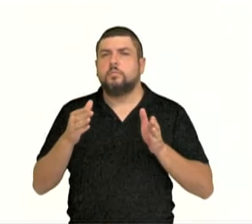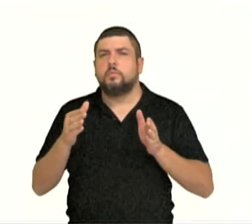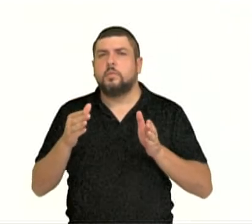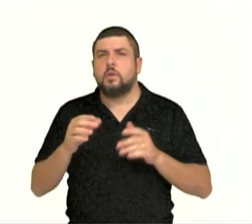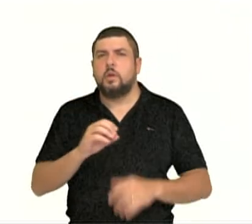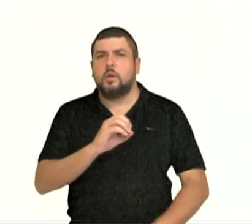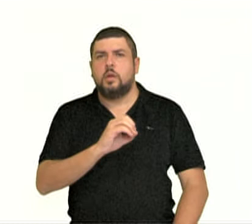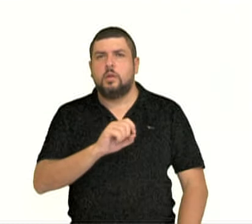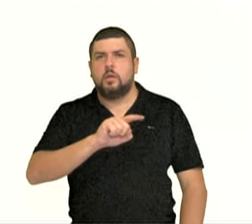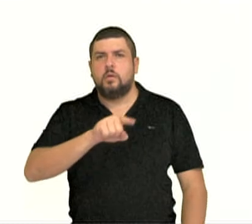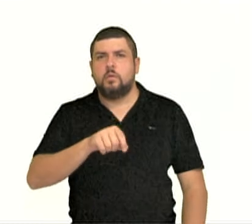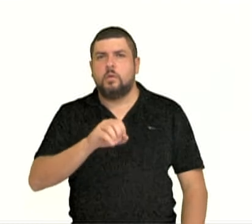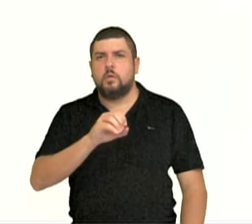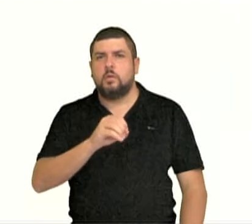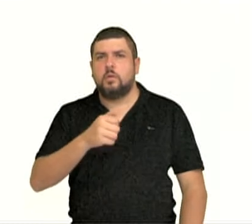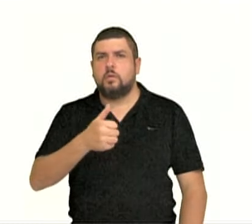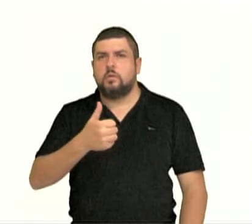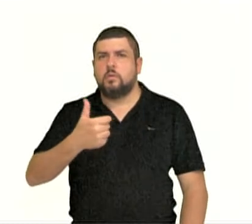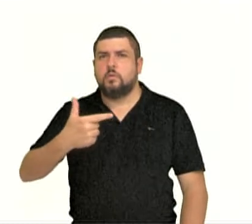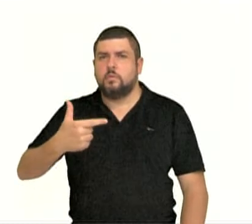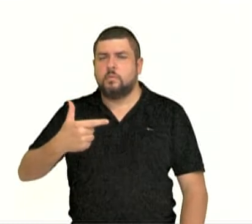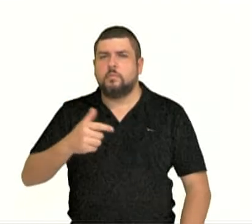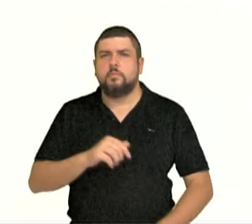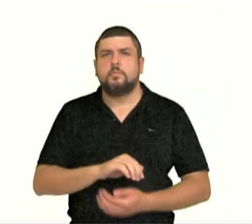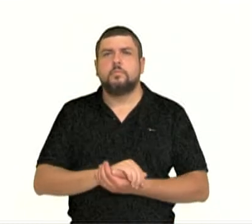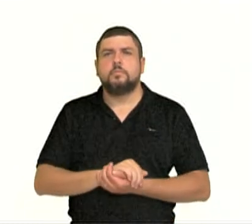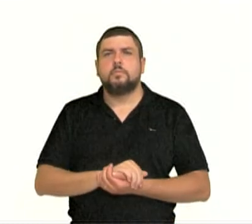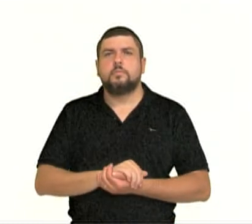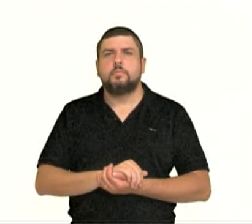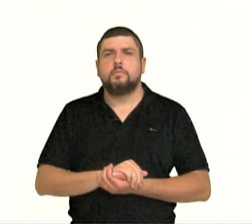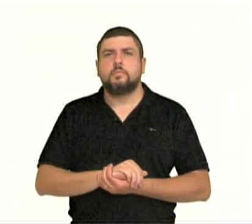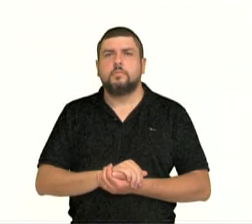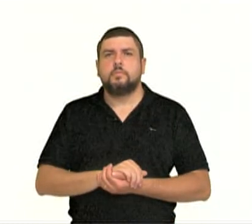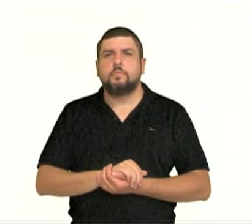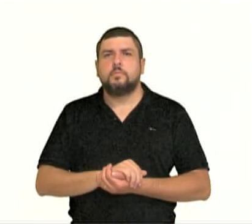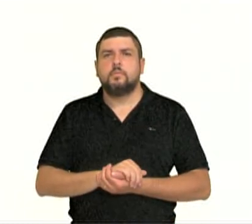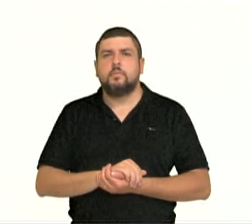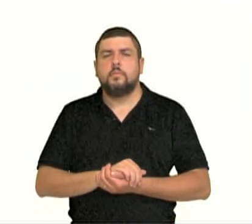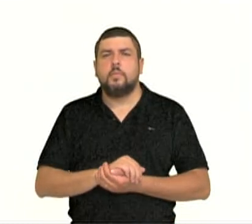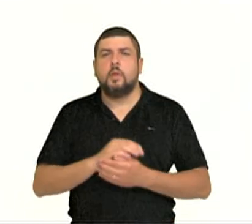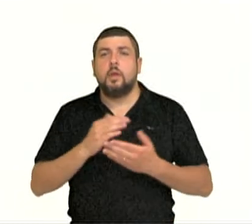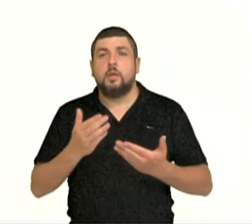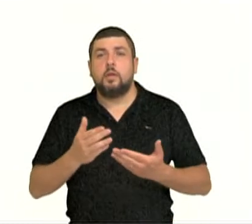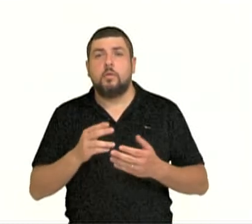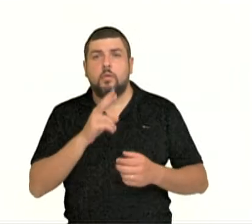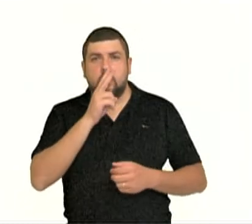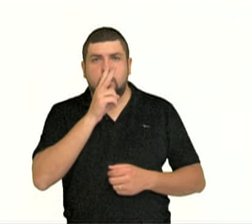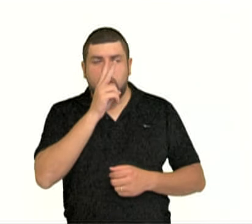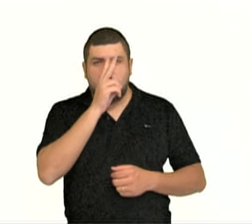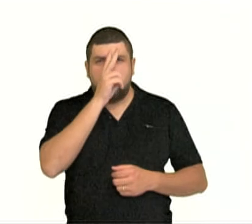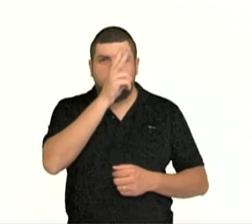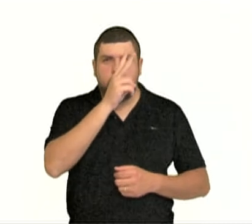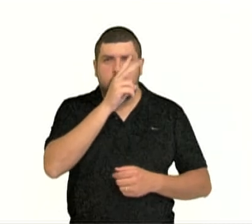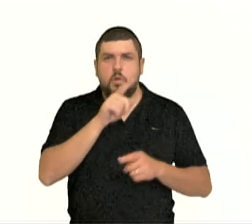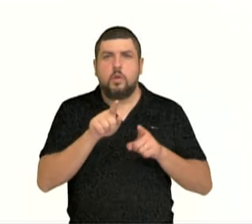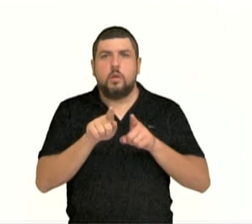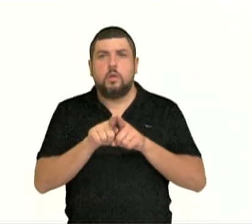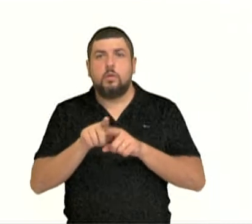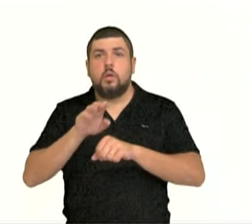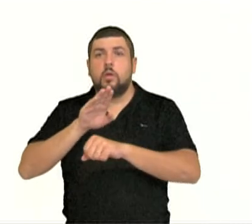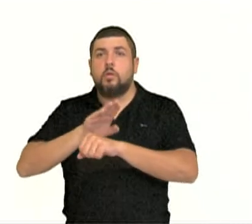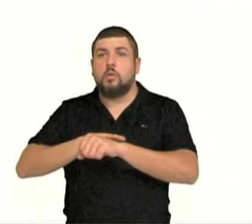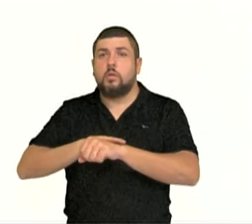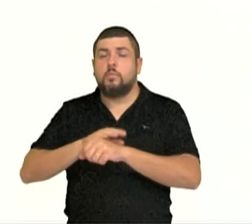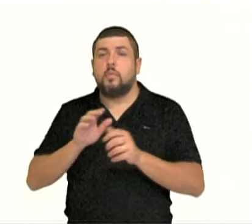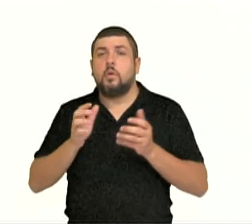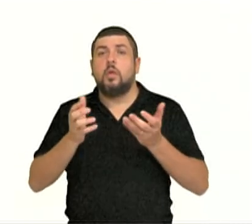aqui no final, no início da terceira linha, certo? Ou seja, com essas duas informações, ele me pede um impulso que a gente quer